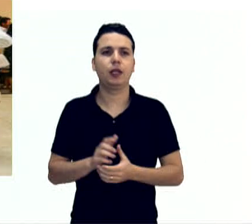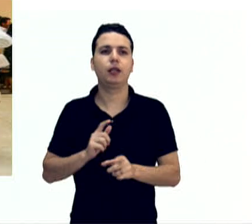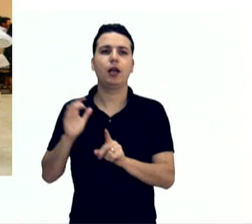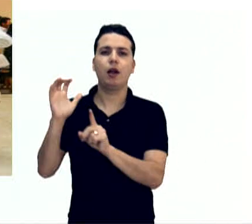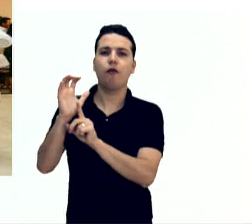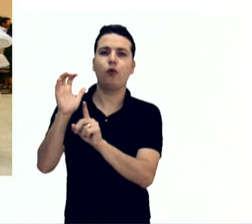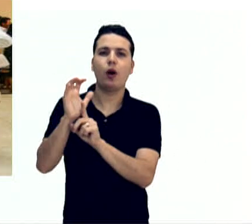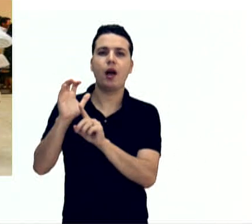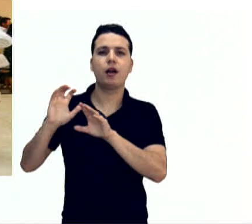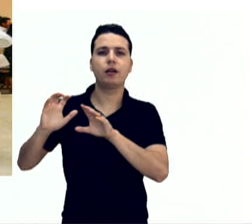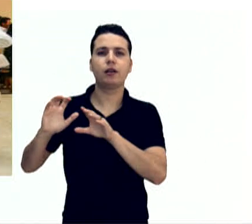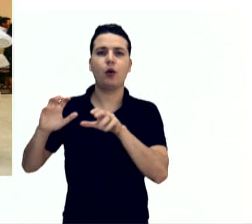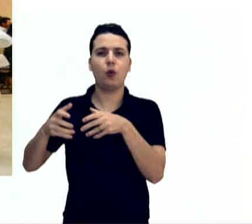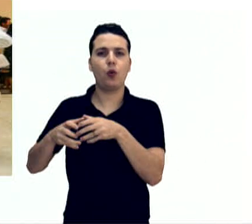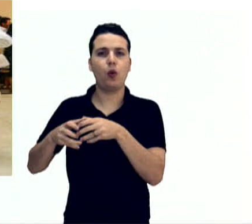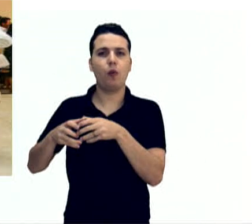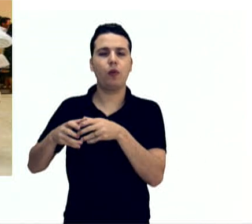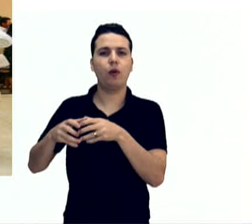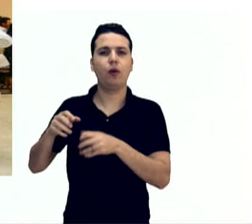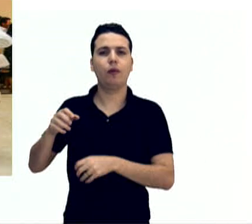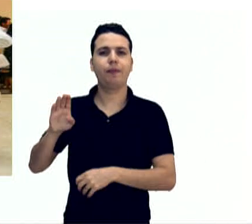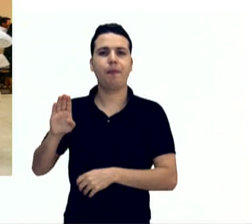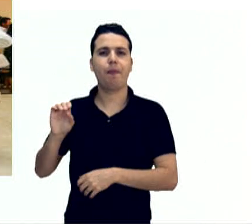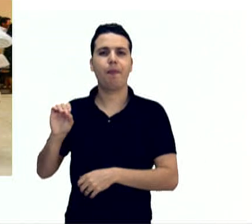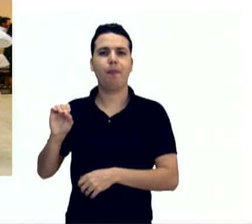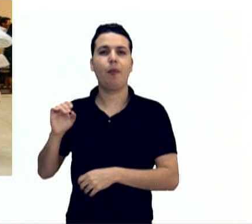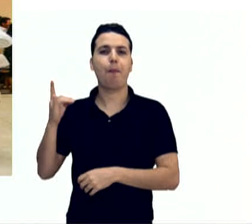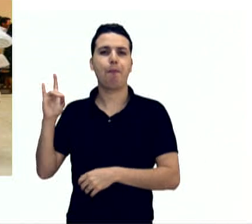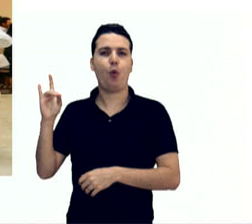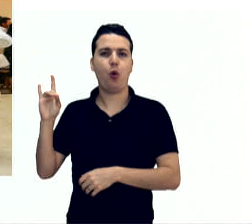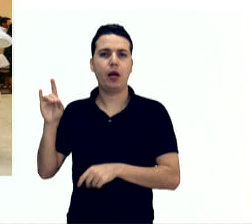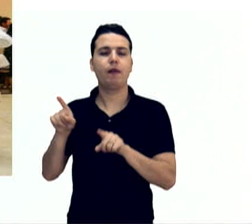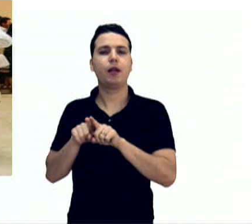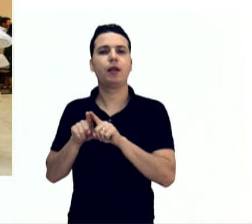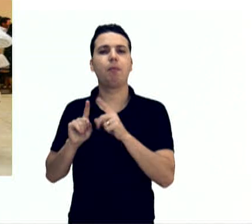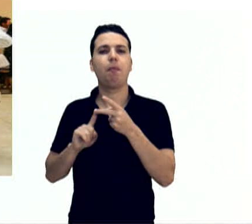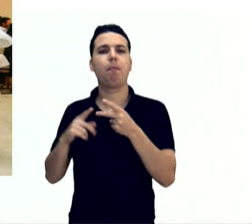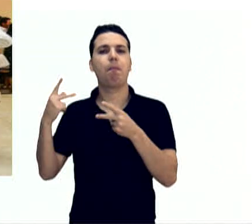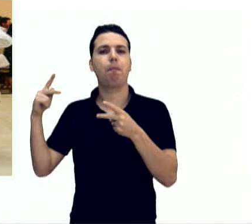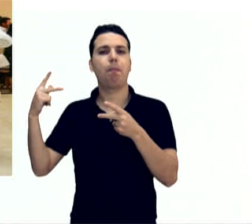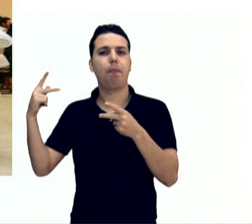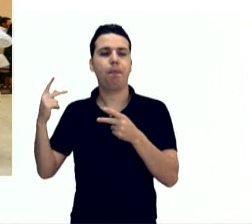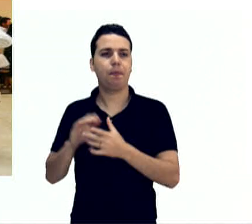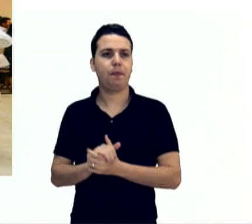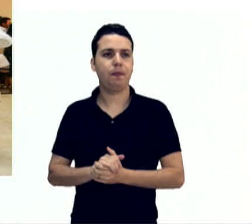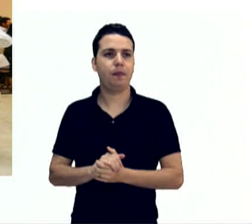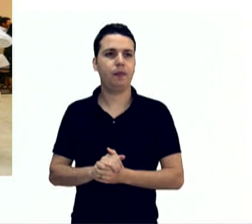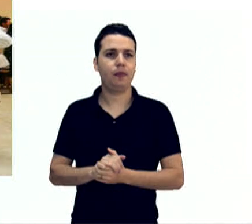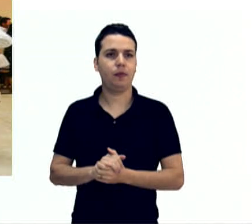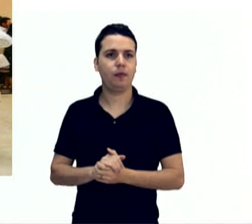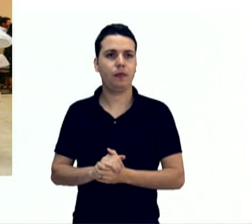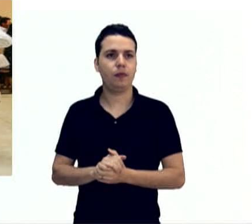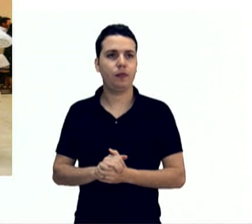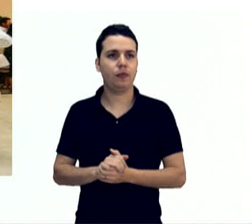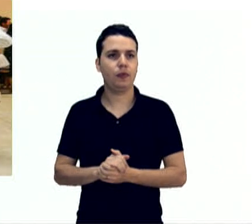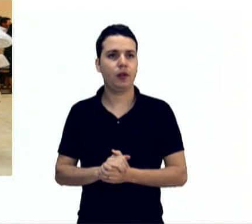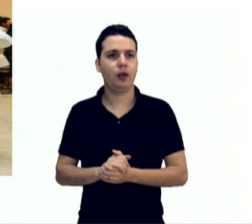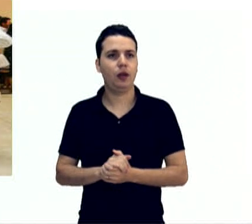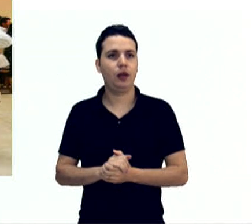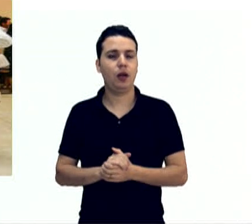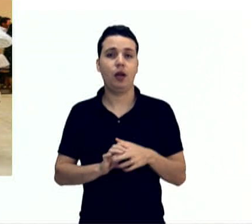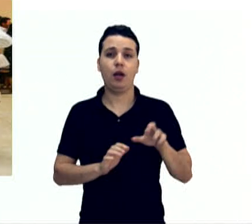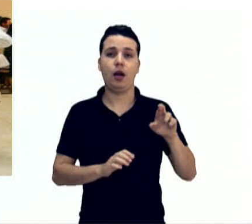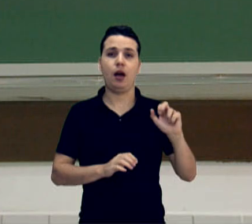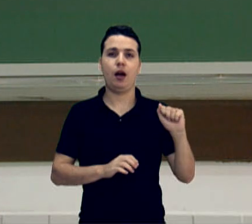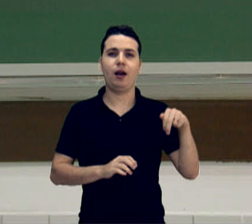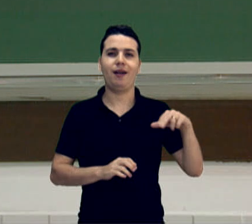dos ritmos bolivianos e paraguaios. A rancheira é também o nome da forma de dançar, de bailar, que é